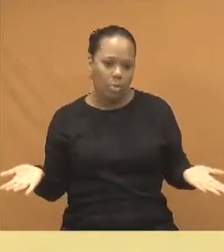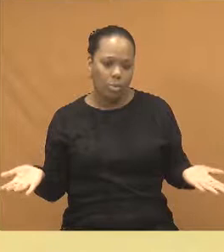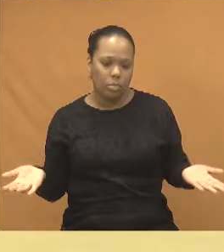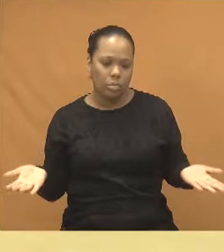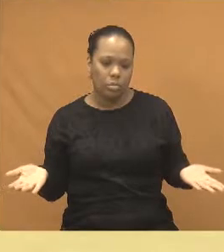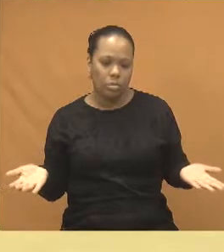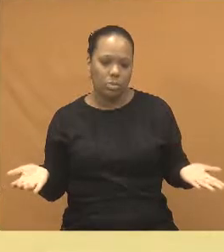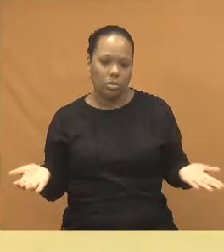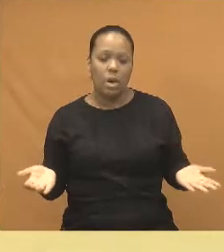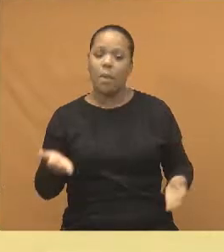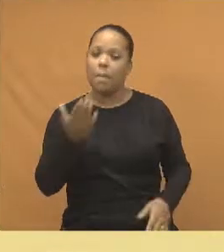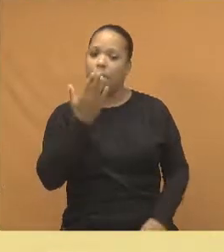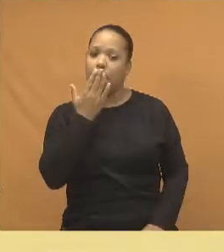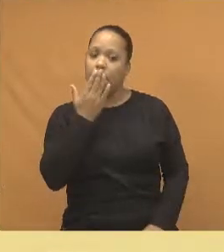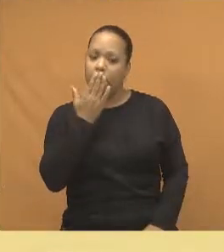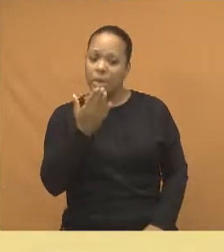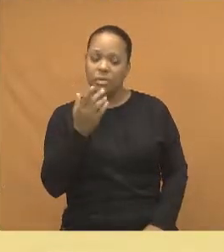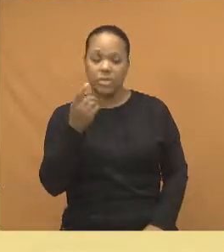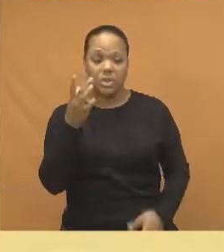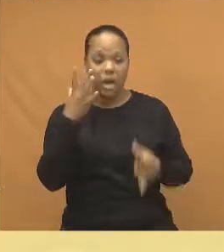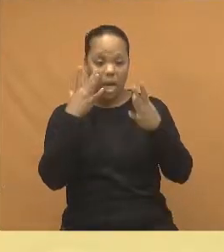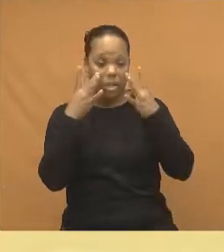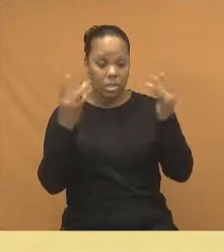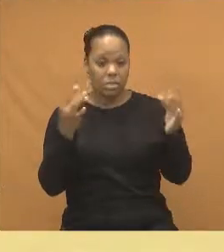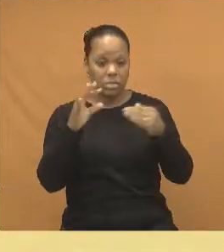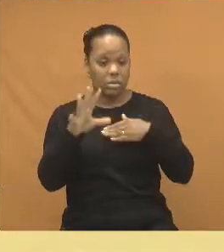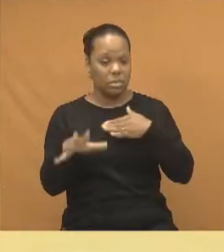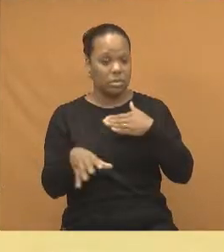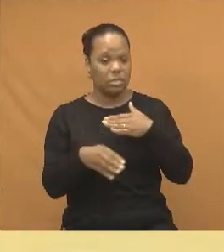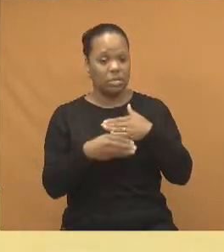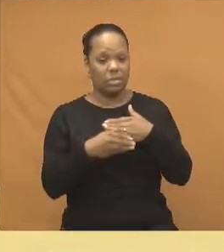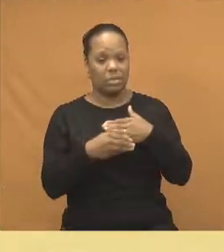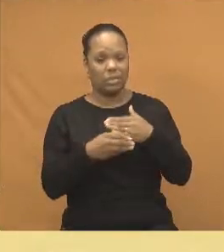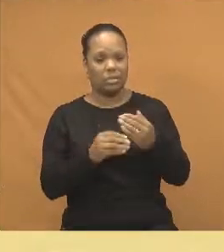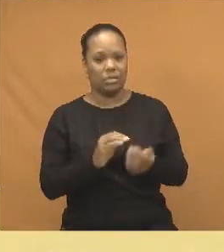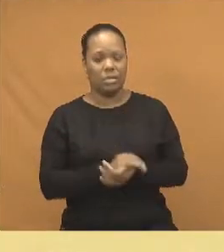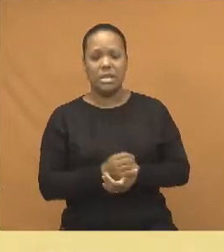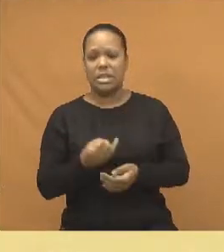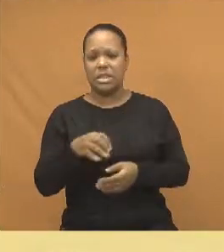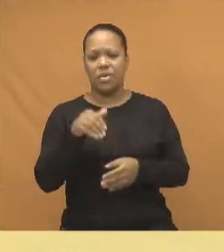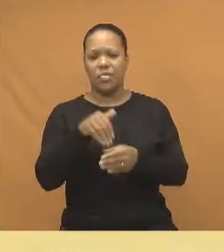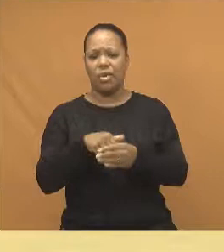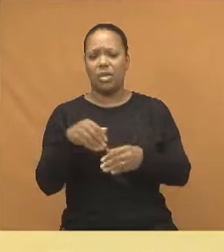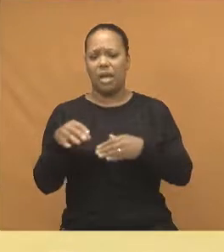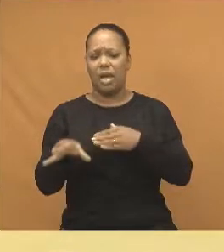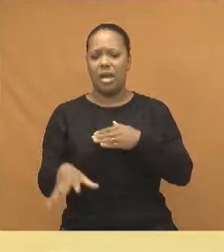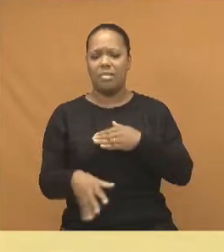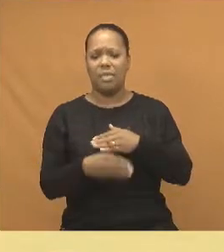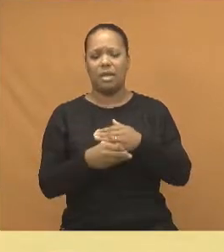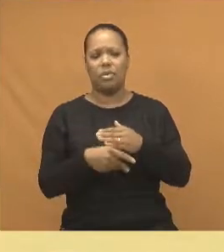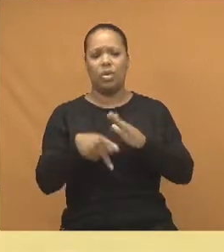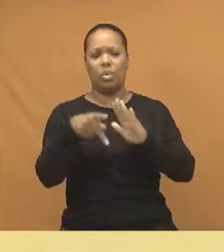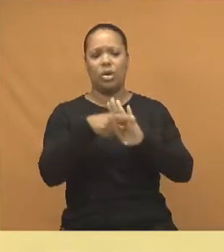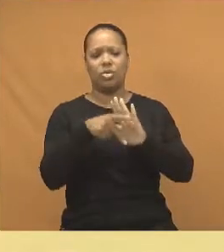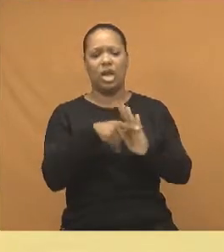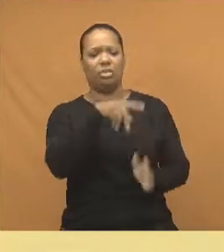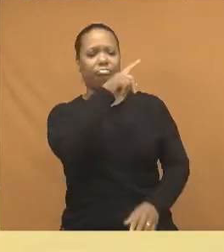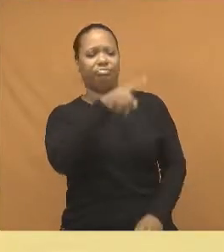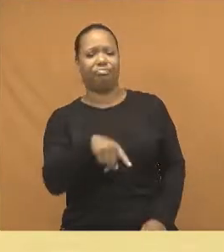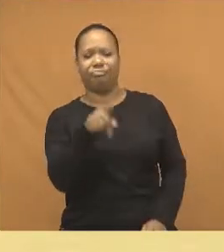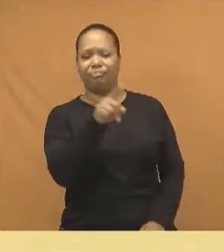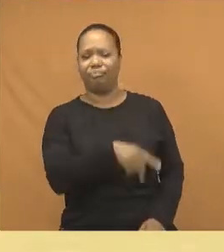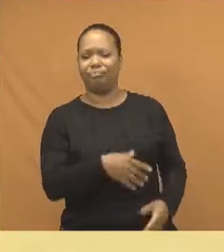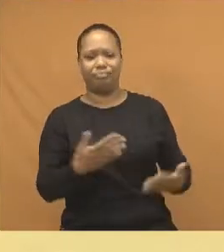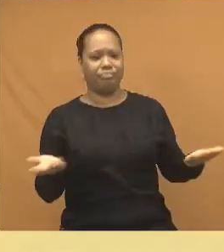pares prestem atenção nessa emenda, porque se for votada essa emenda, o projeto perdeu a validade.